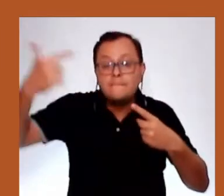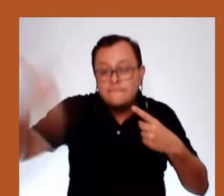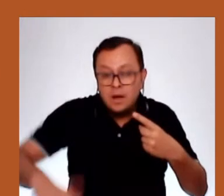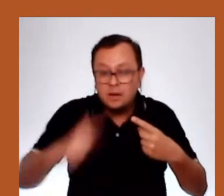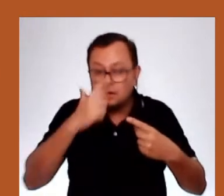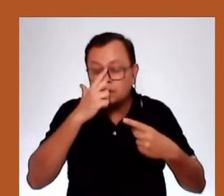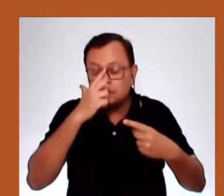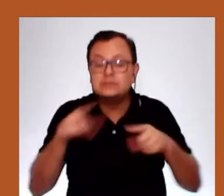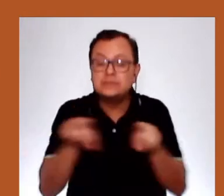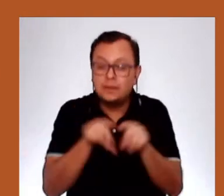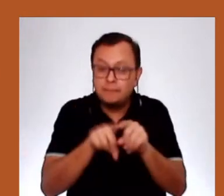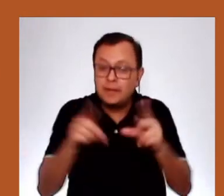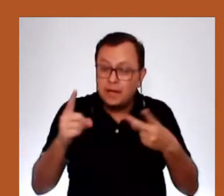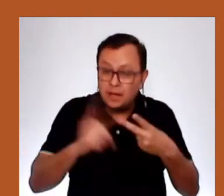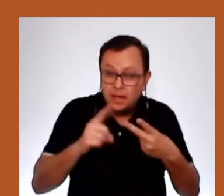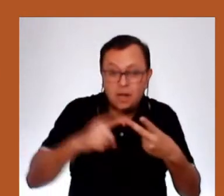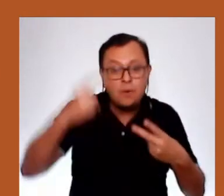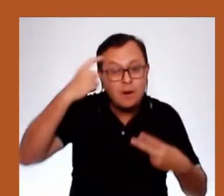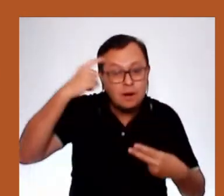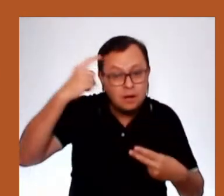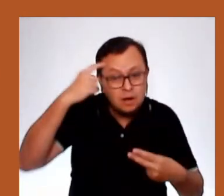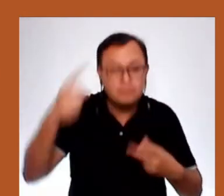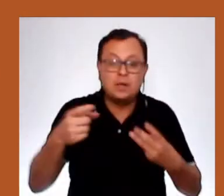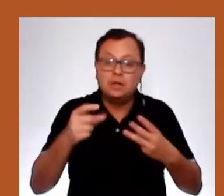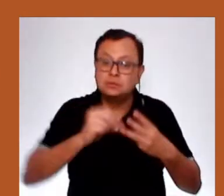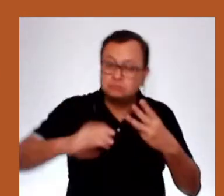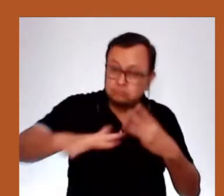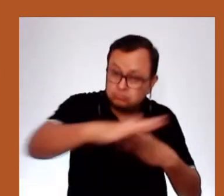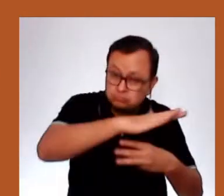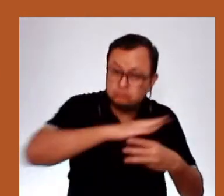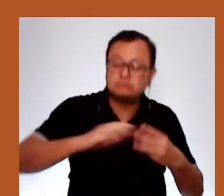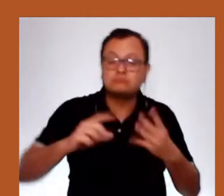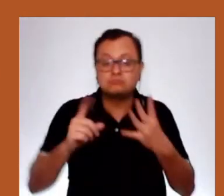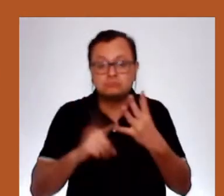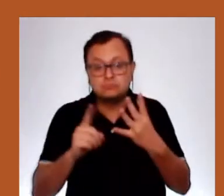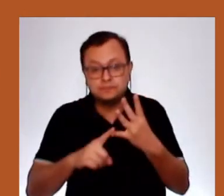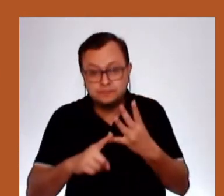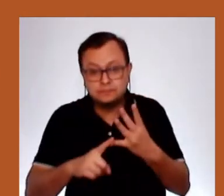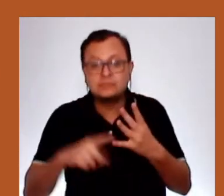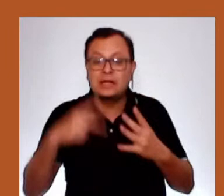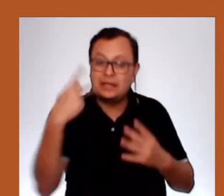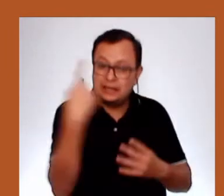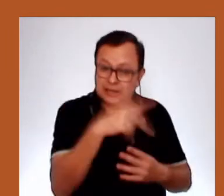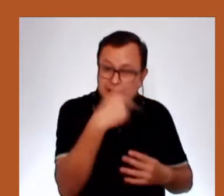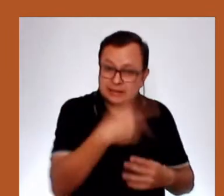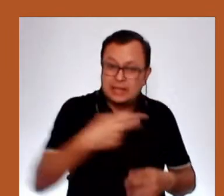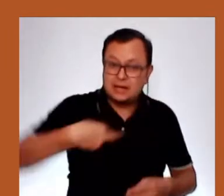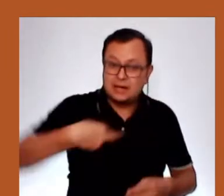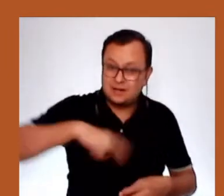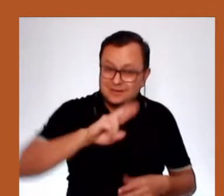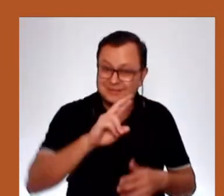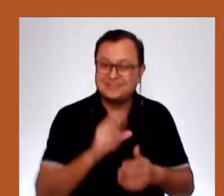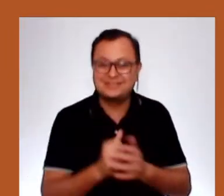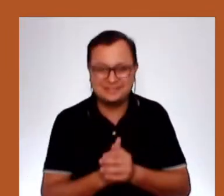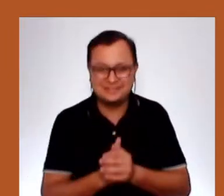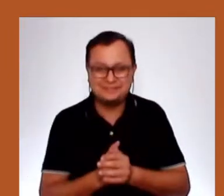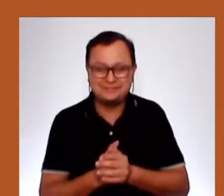ao psicológico, ao social e ao espiritual. Então, a gente tem que